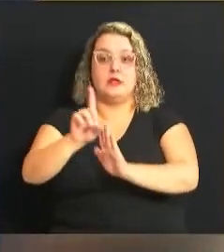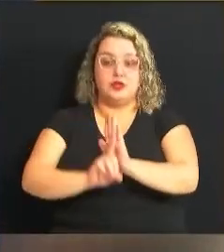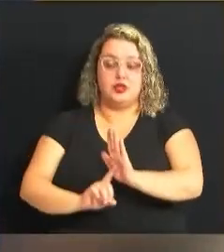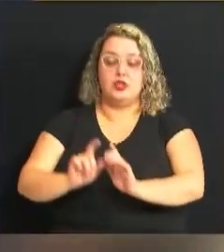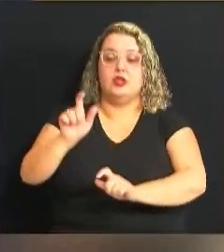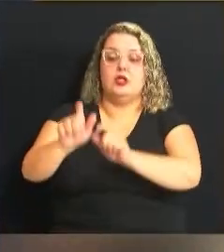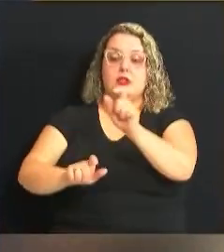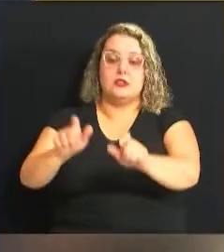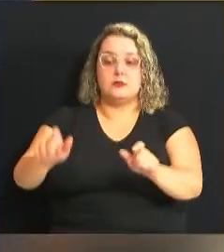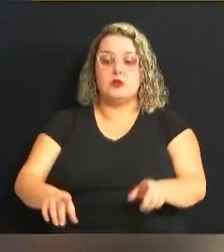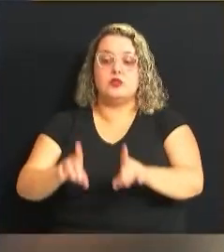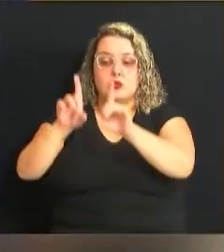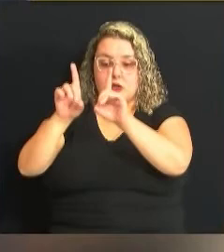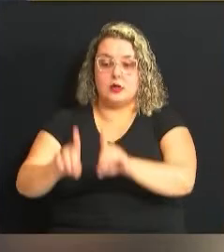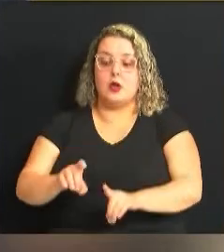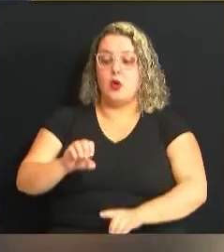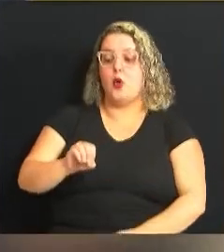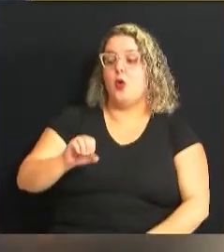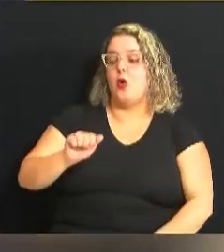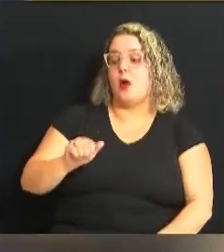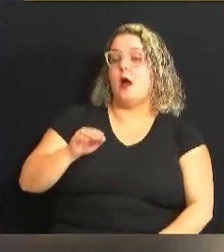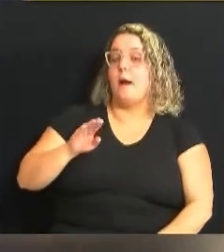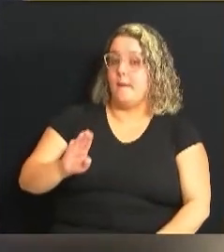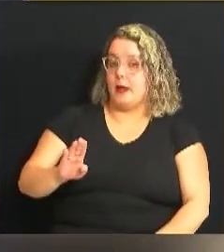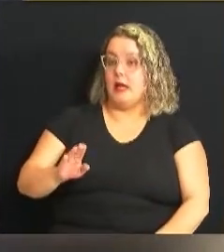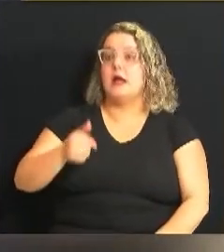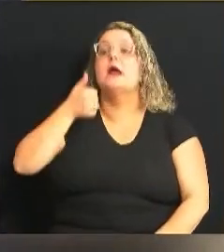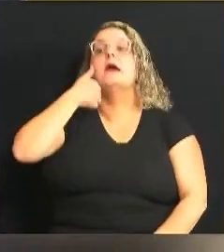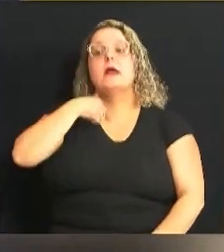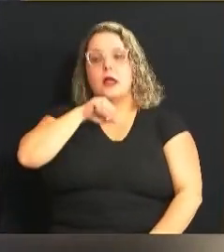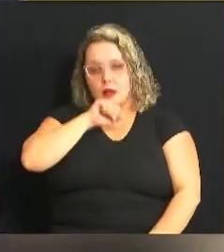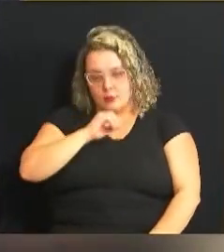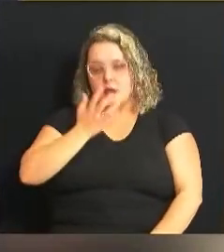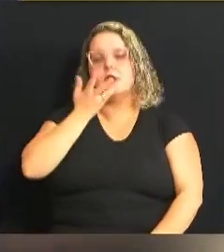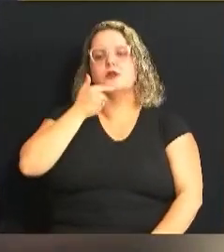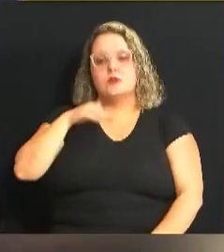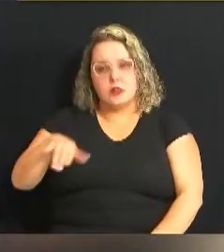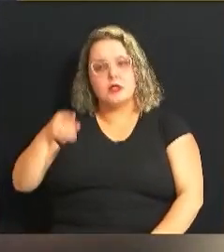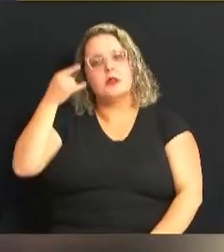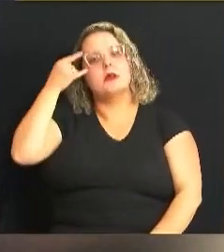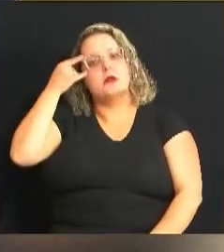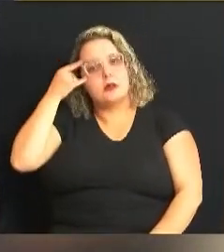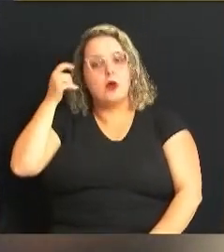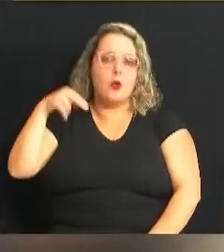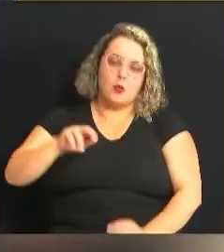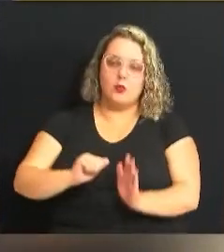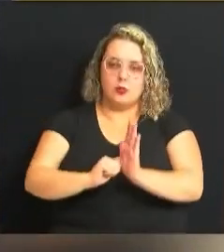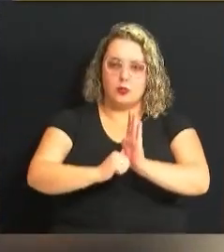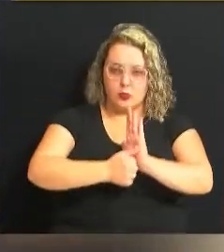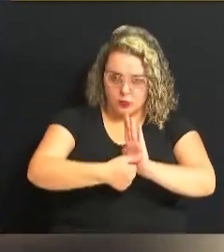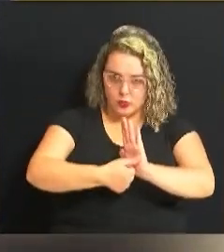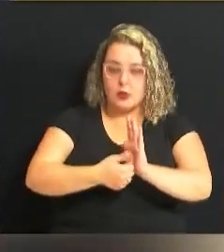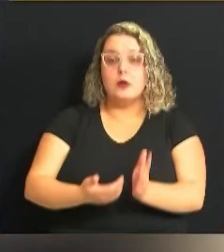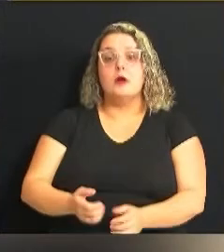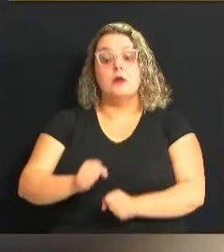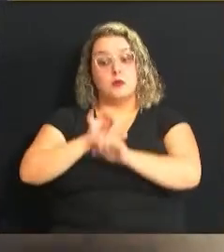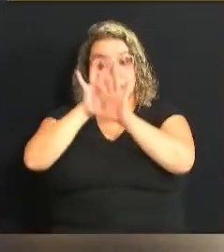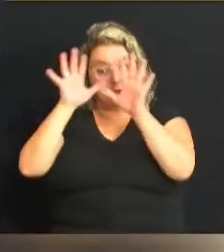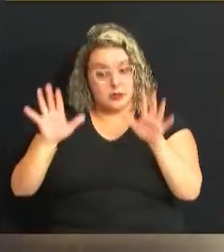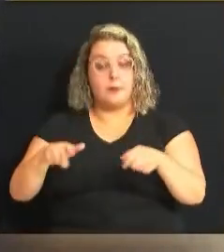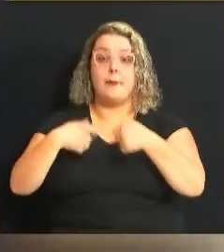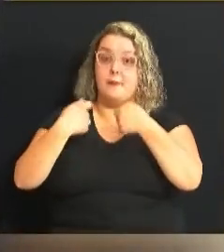dos Direitos da Pessoa com Deficiência da OAB, que é mãe de uma criança com síndrome de Down, deixou claro